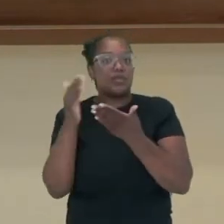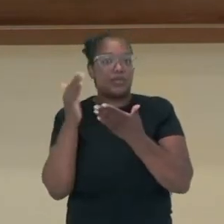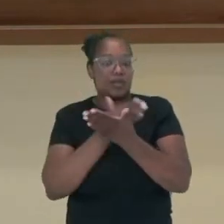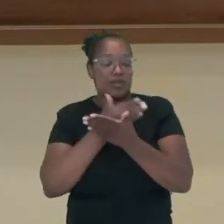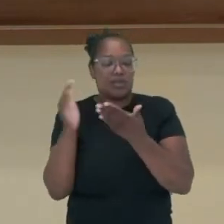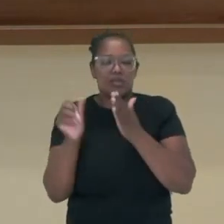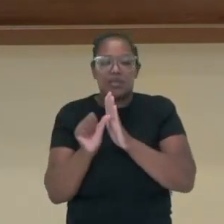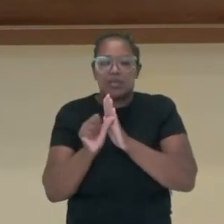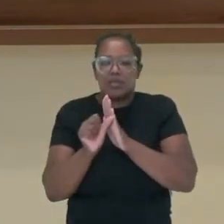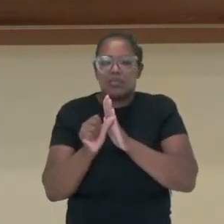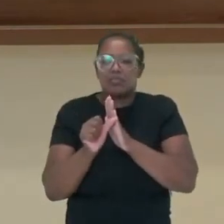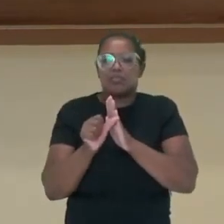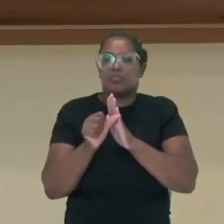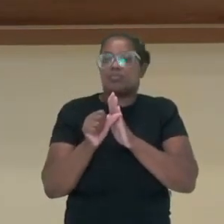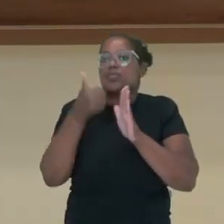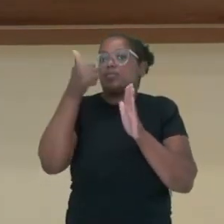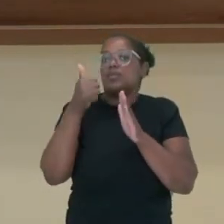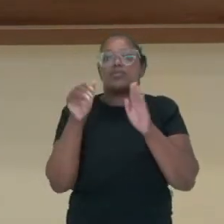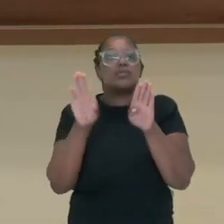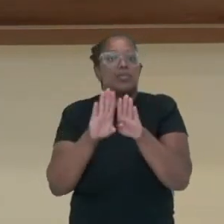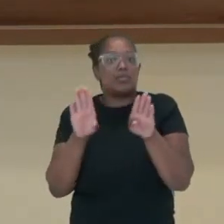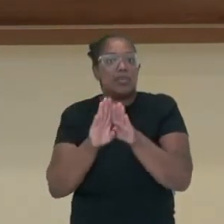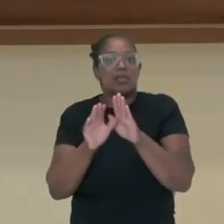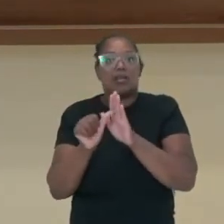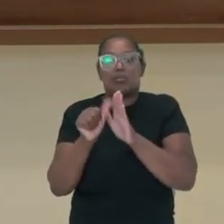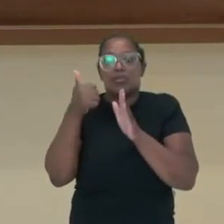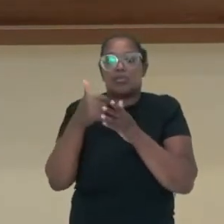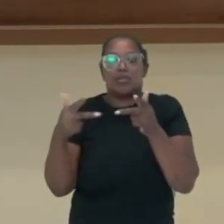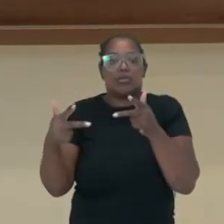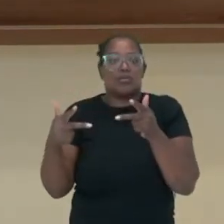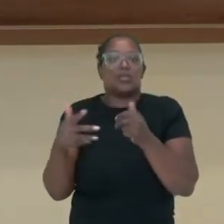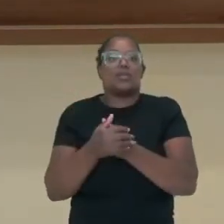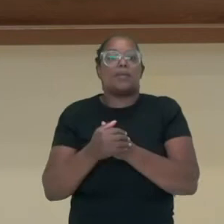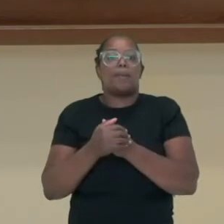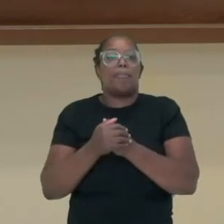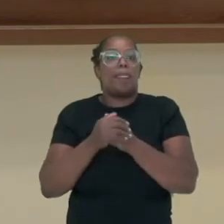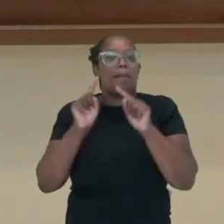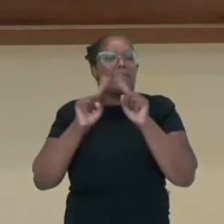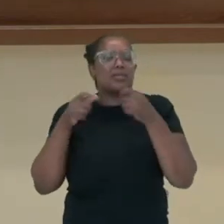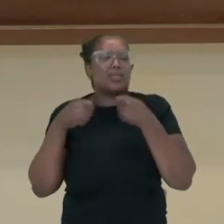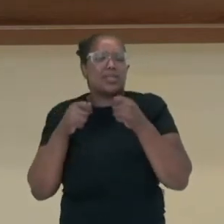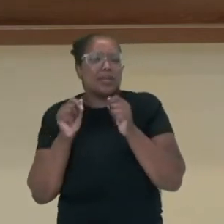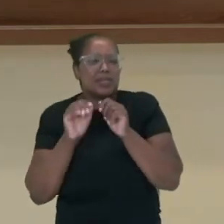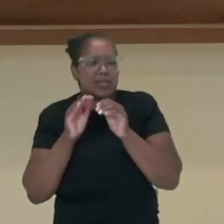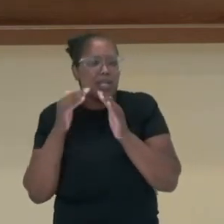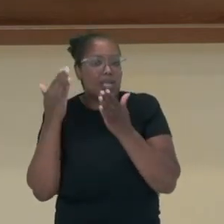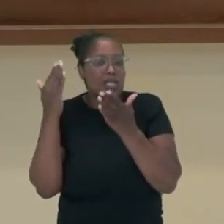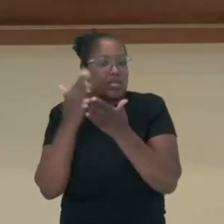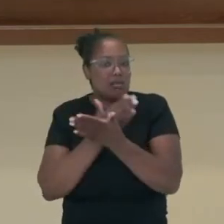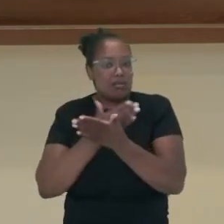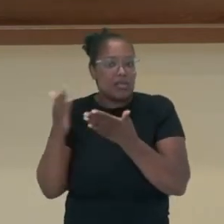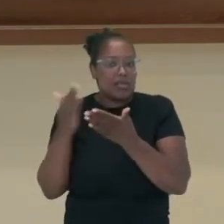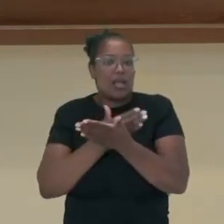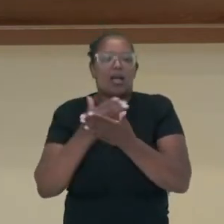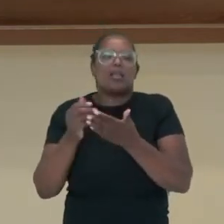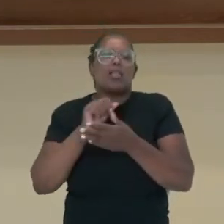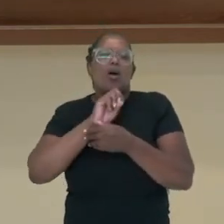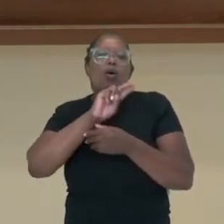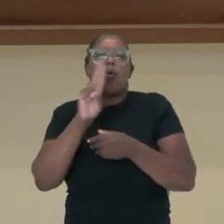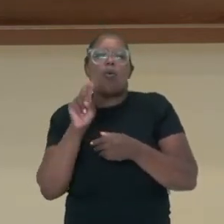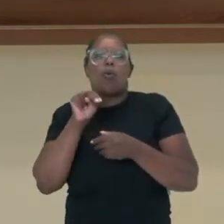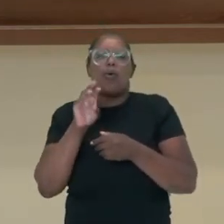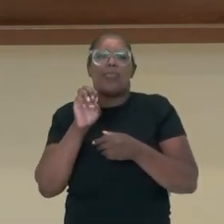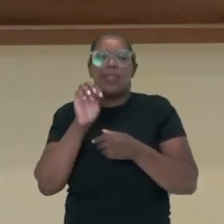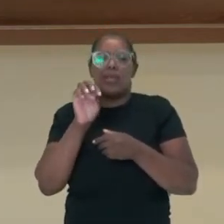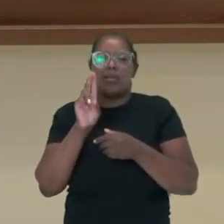da Segunda Guerra Mundial, também participante da Primeira, e que deveria ser neutralizada. Esse papel de neutralização se